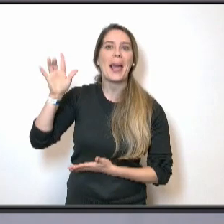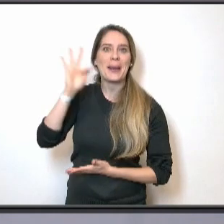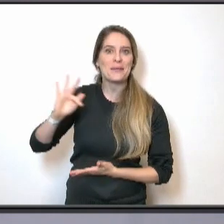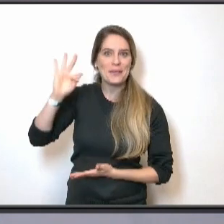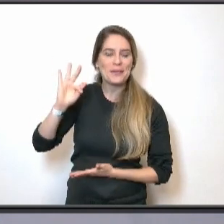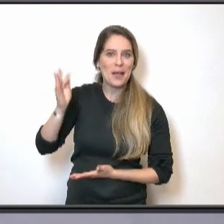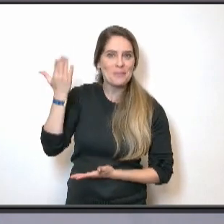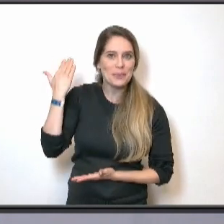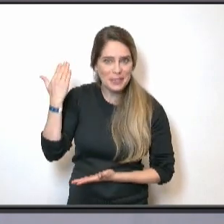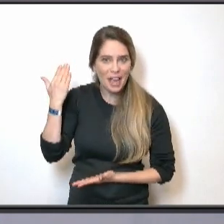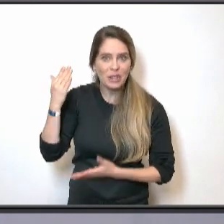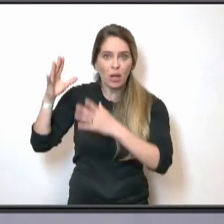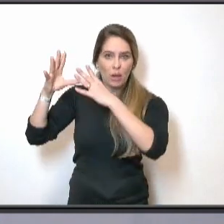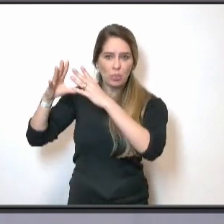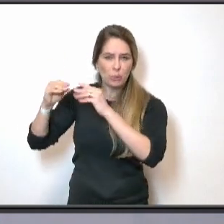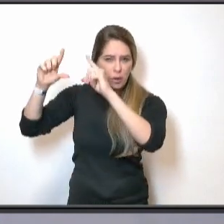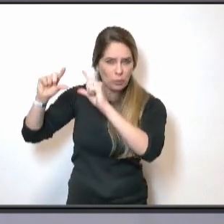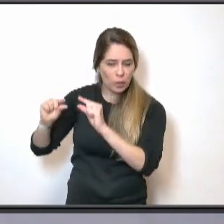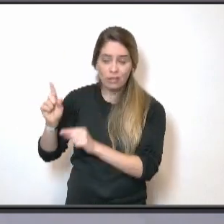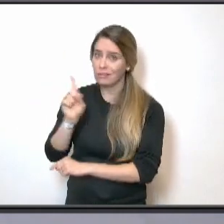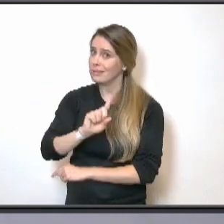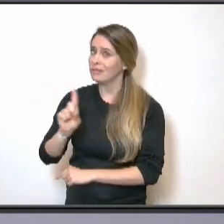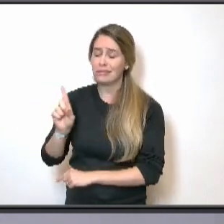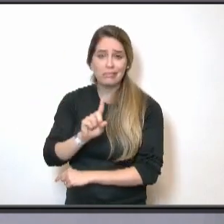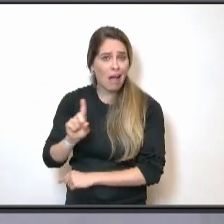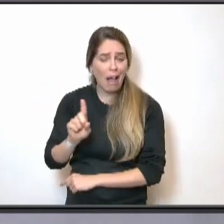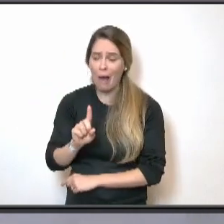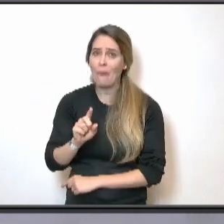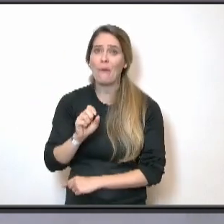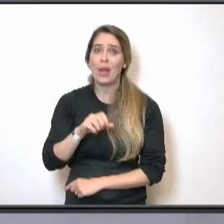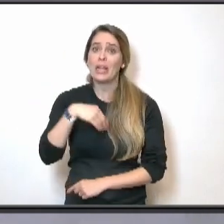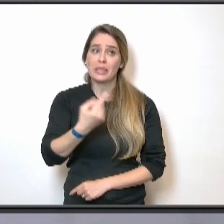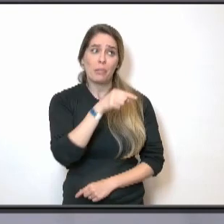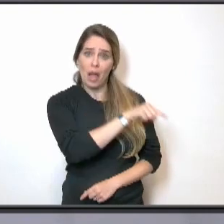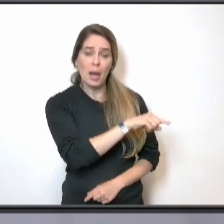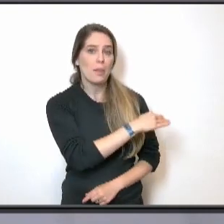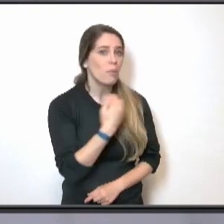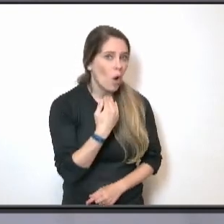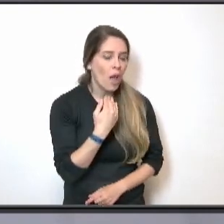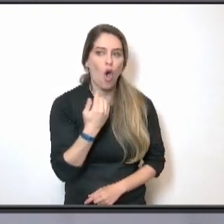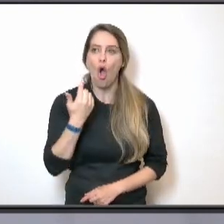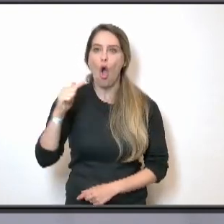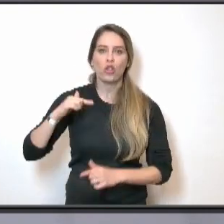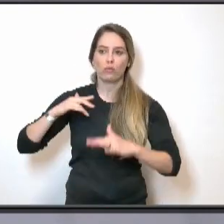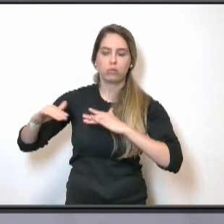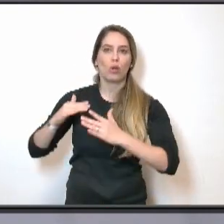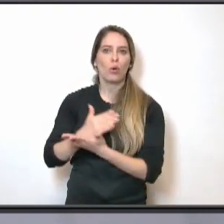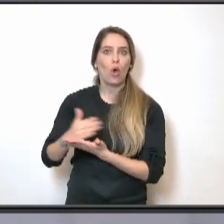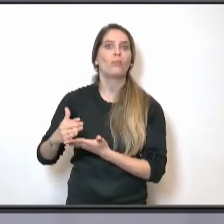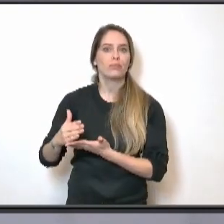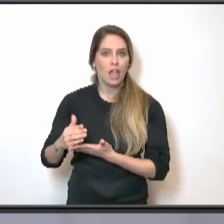Não, irmãos. A morte de Jim Elliot criou um outro movimento em que centenas e centenas de novos